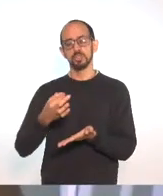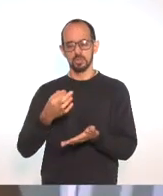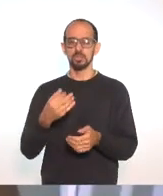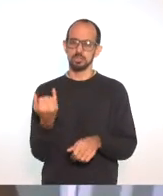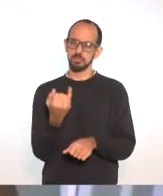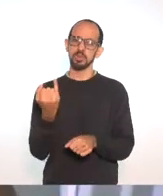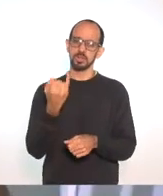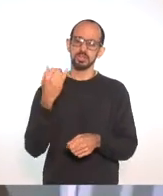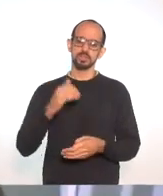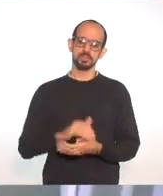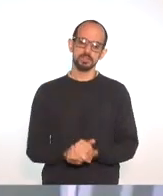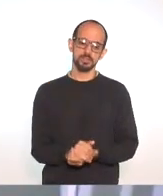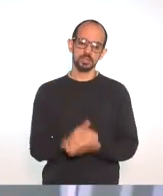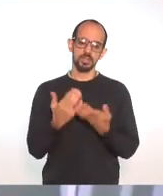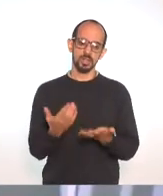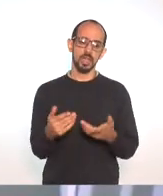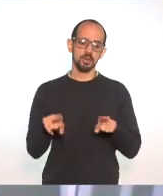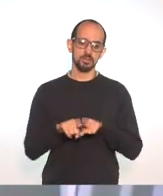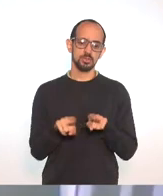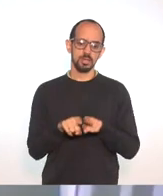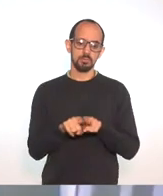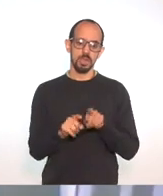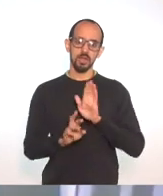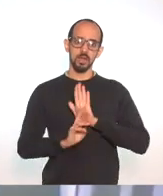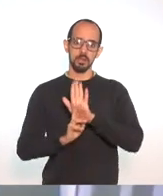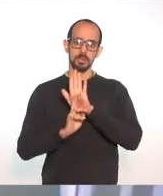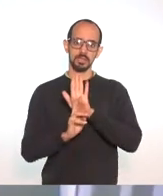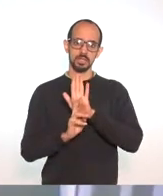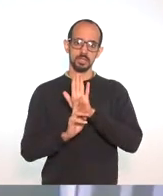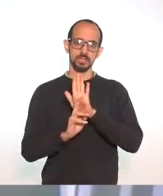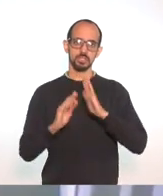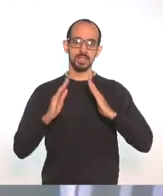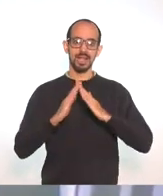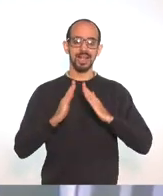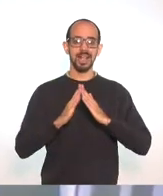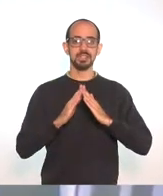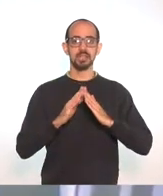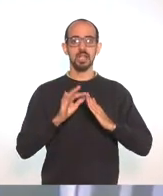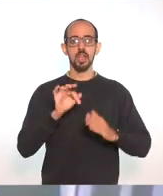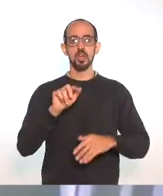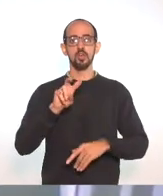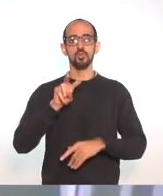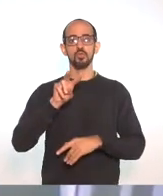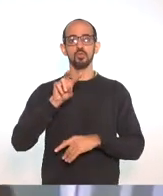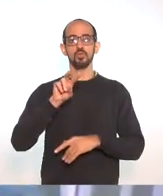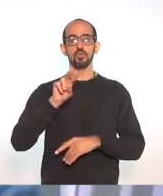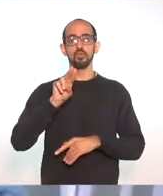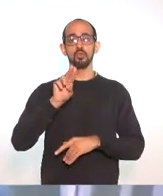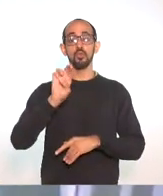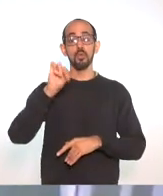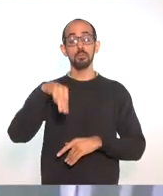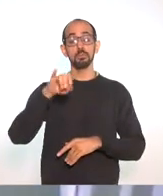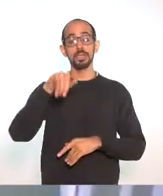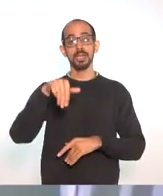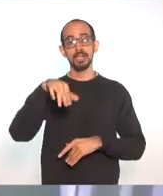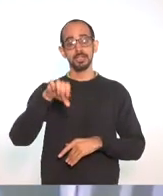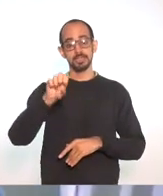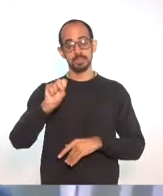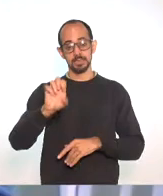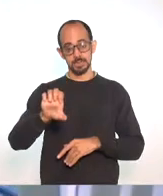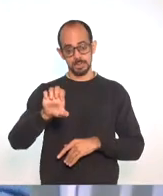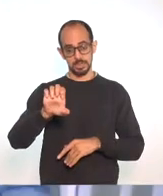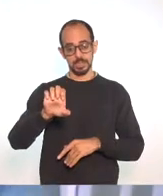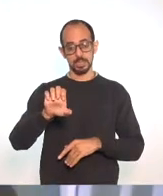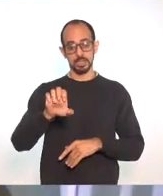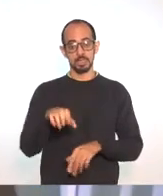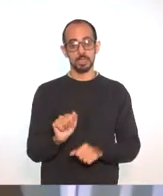e queria passar a palavra que a representação da casa Fluminense é a Cláudia Cruz está presente parece que o Henrique Silveira também